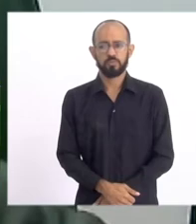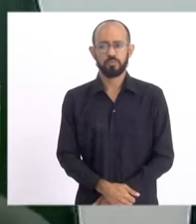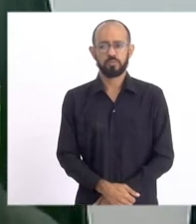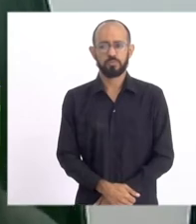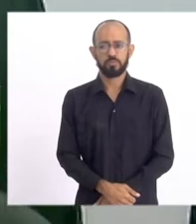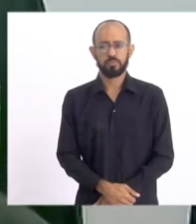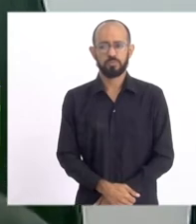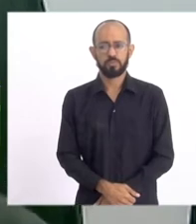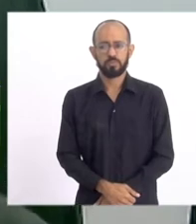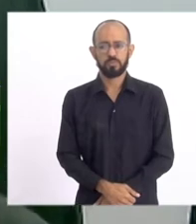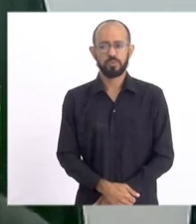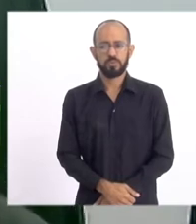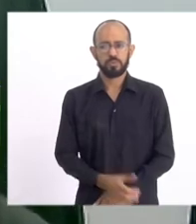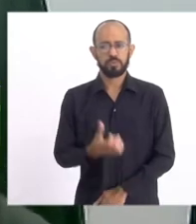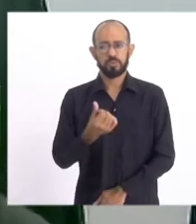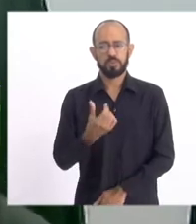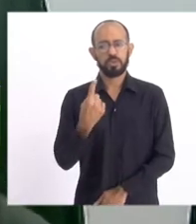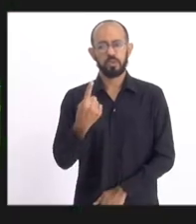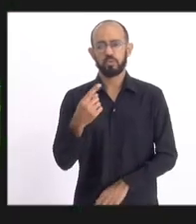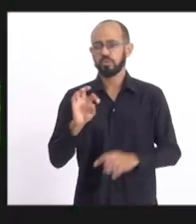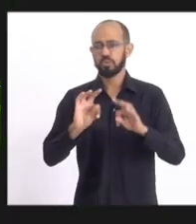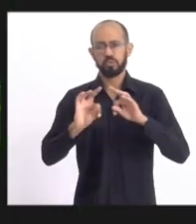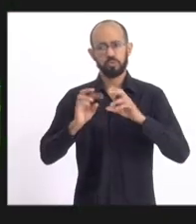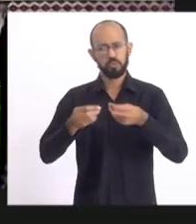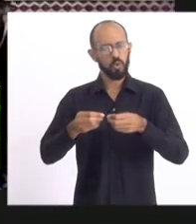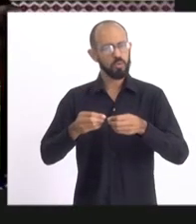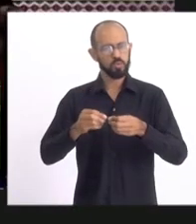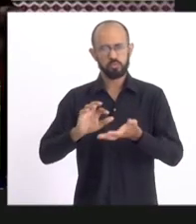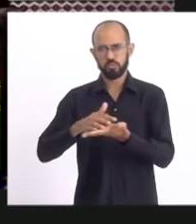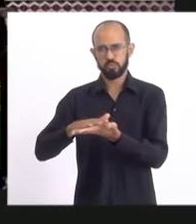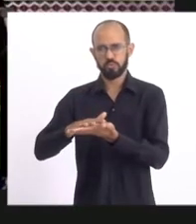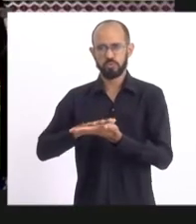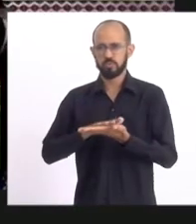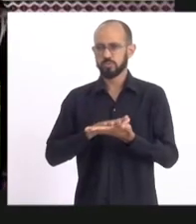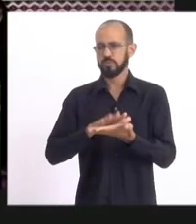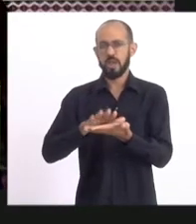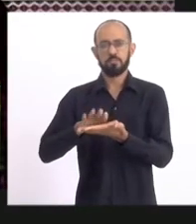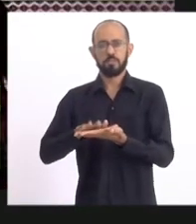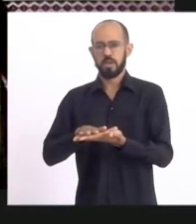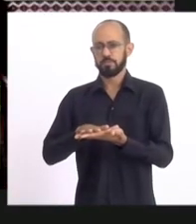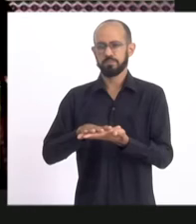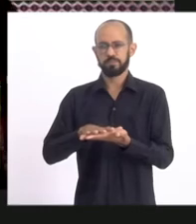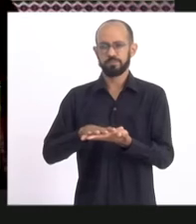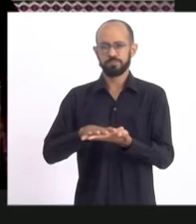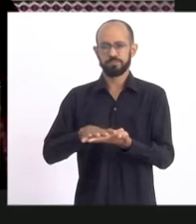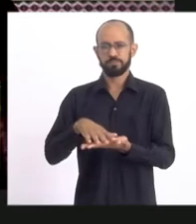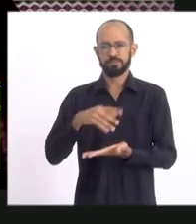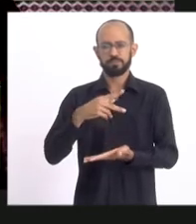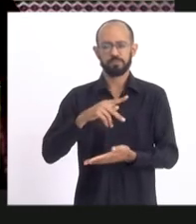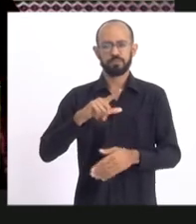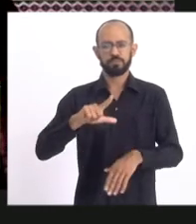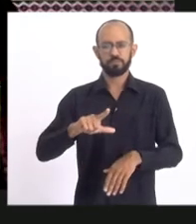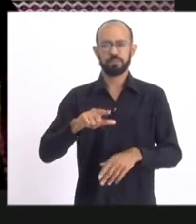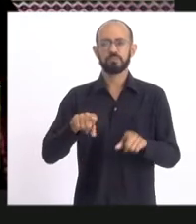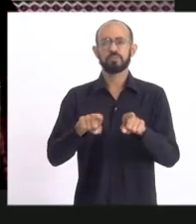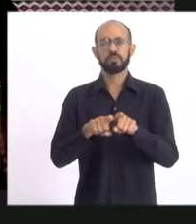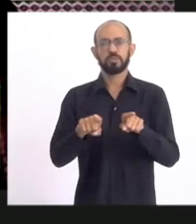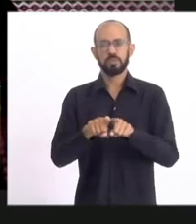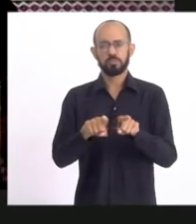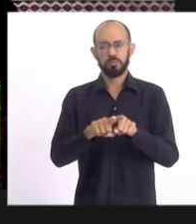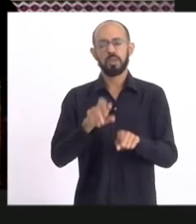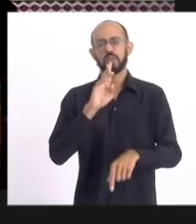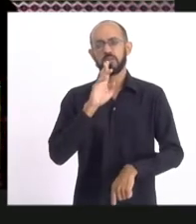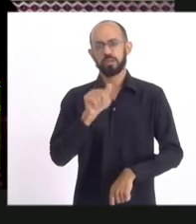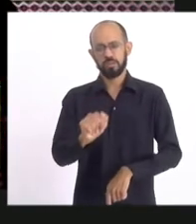61. São todos em roda de samba, né? É, todos são iguais. Fazer. José de Lei 4706 de 21, deputado